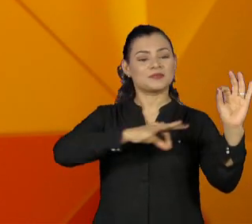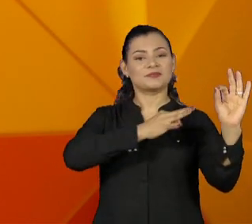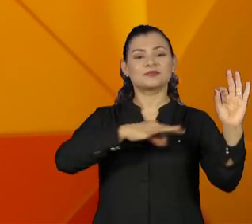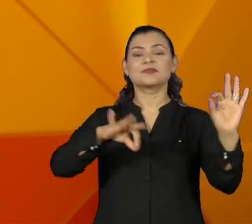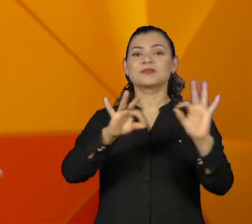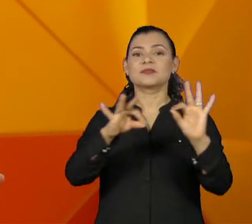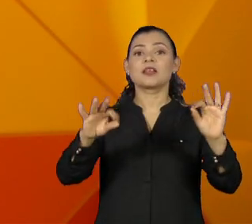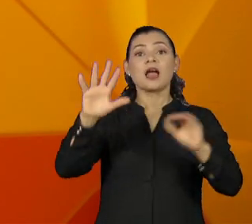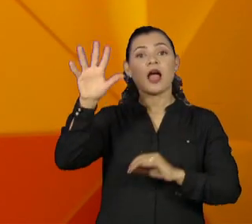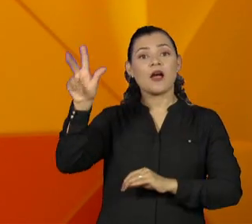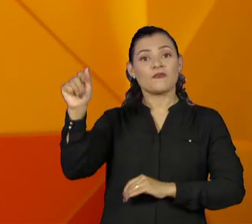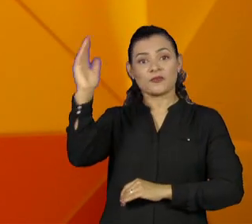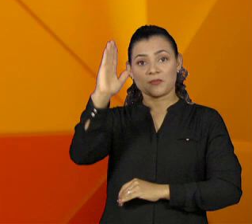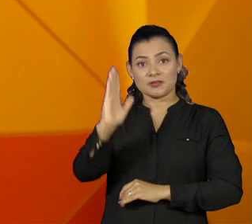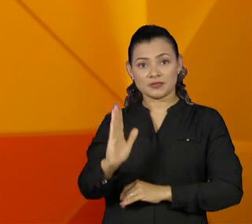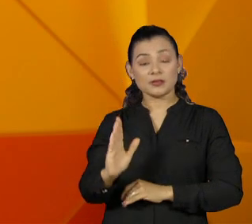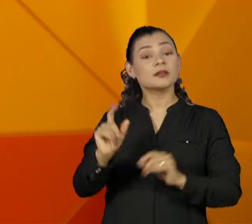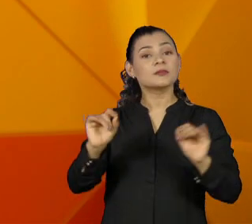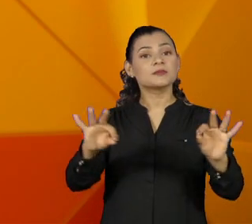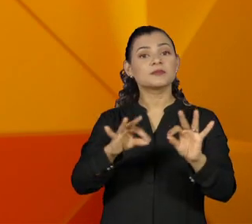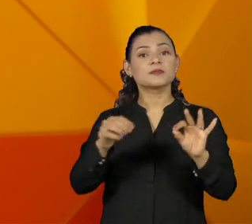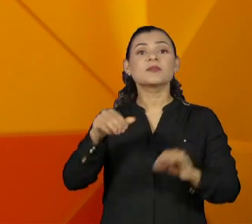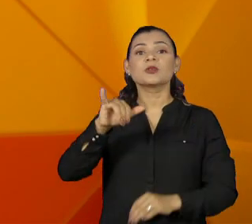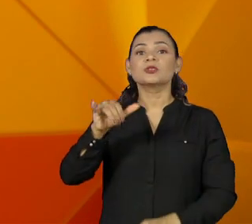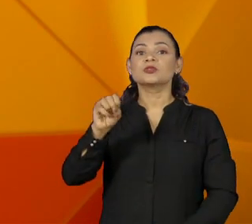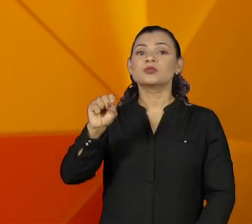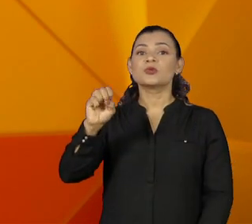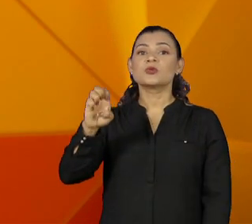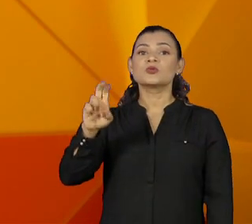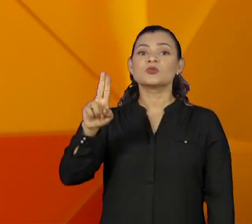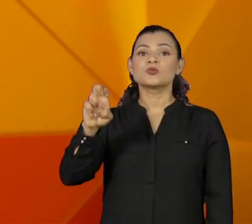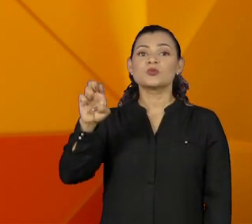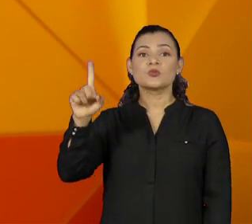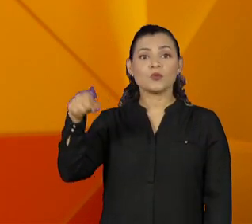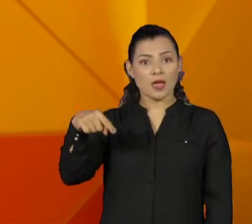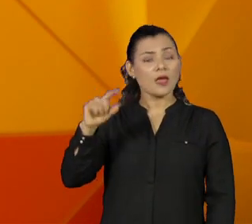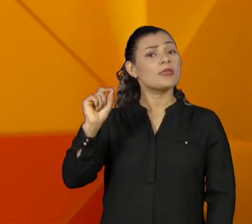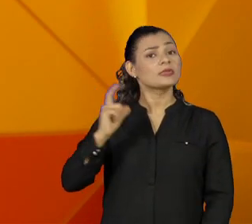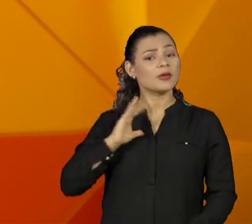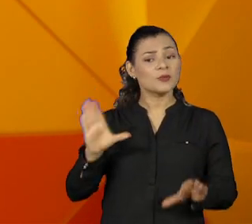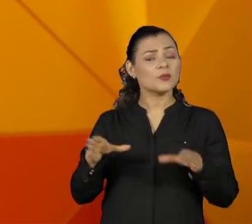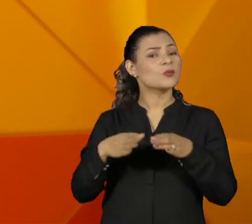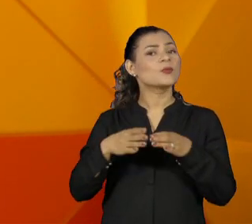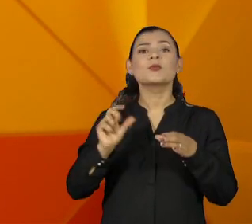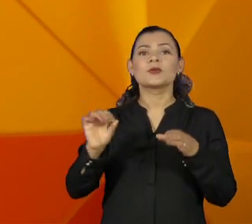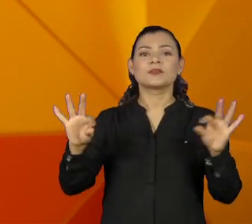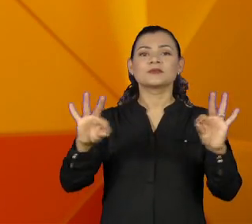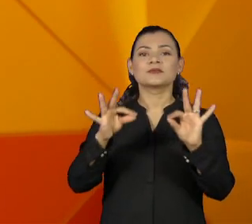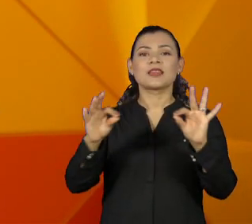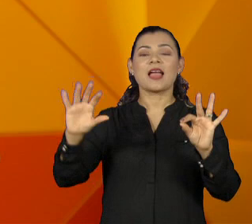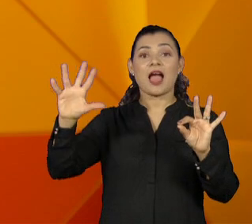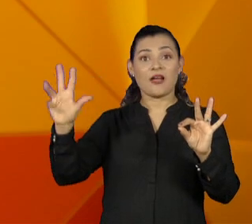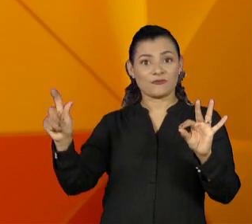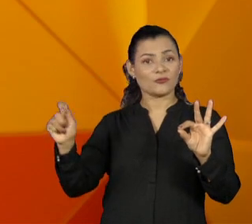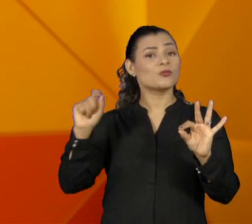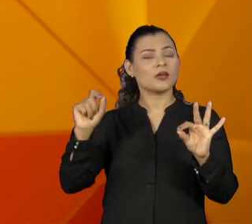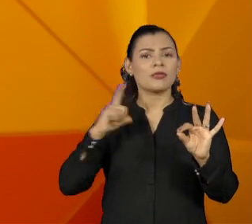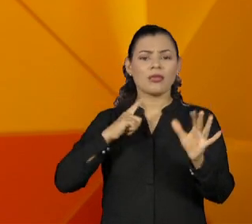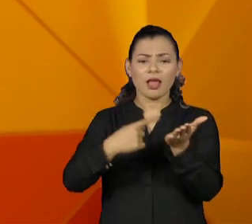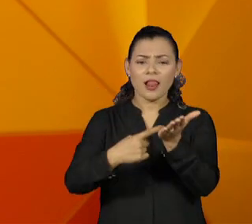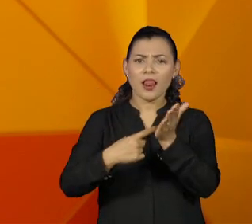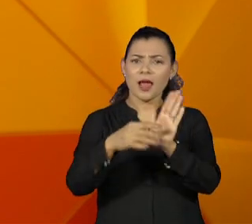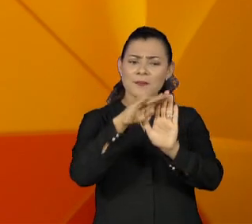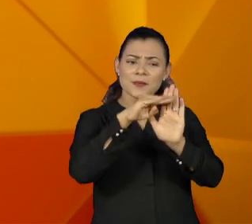Sob a batuta do maestro Josué Polia, a Filafro possui um repertório com músicas arranjadas e